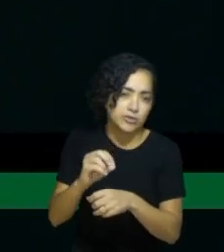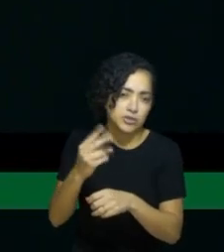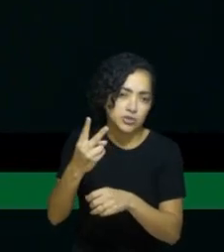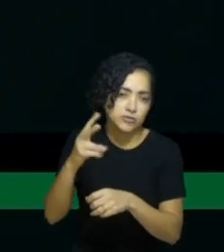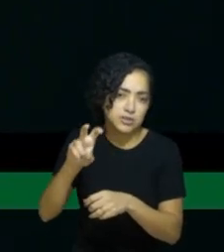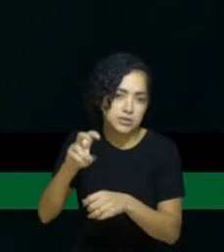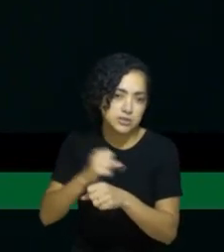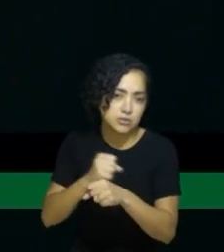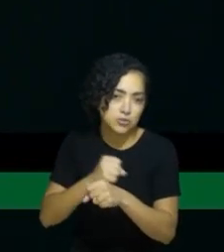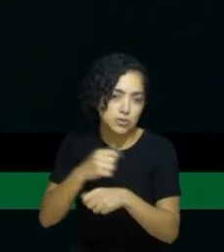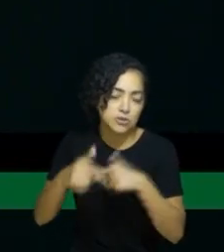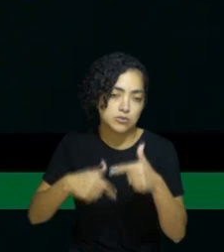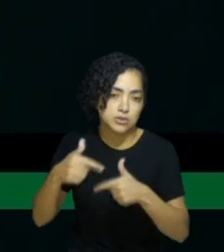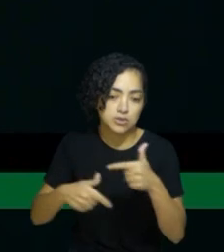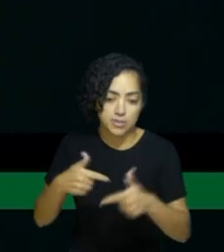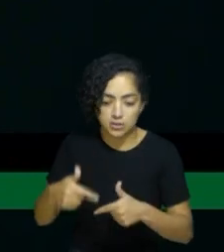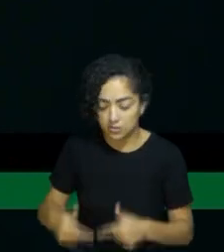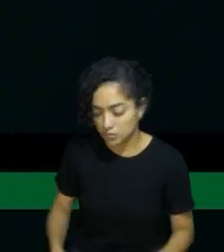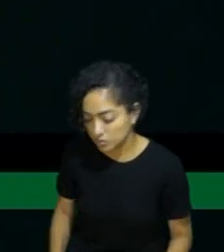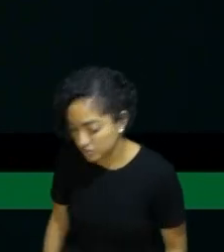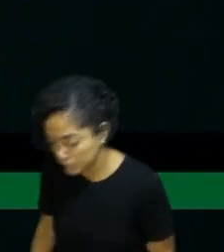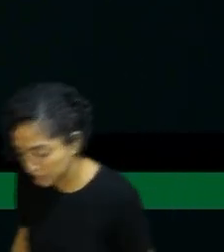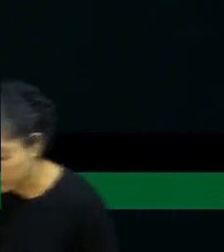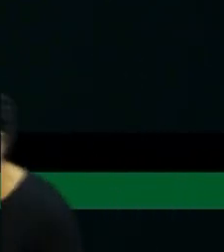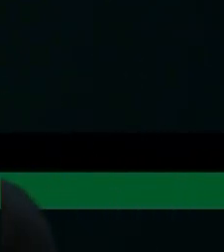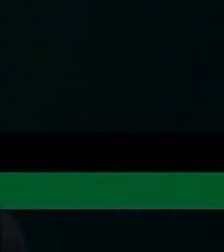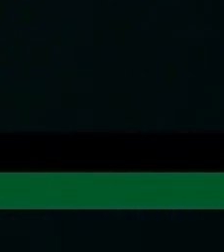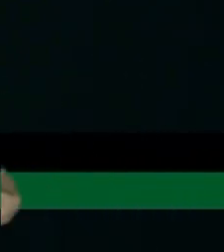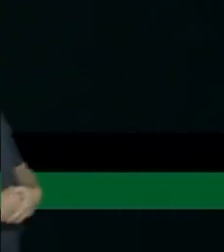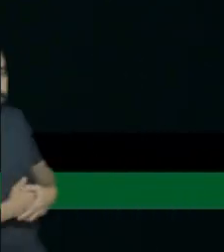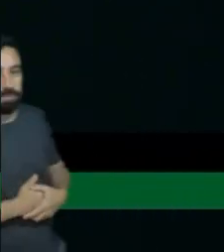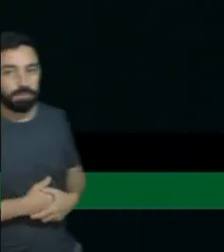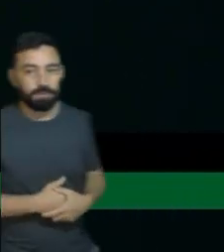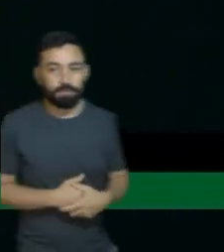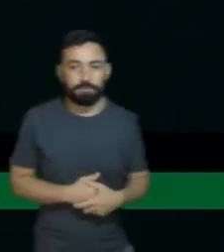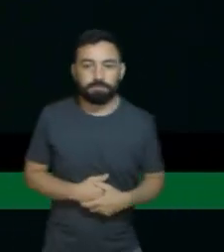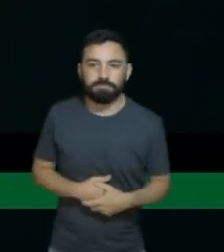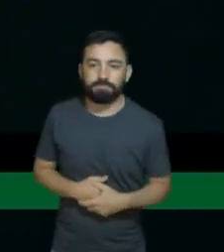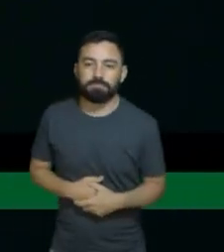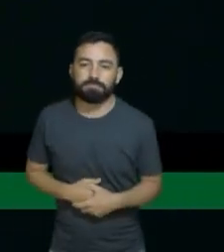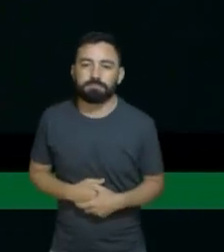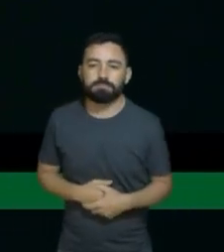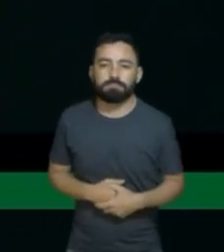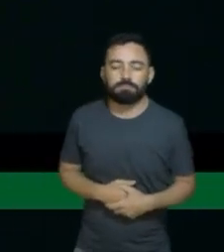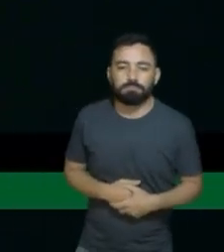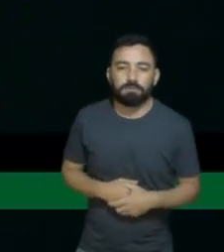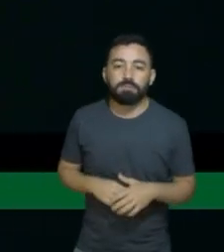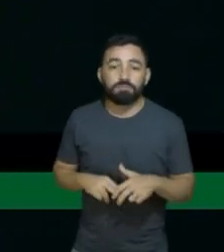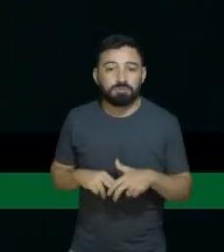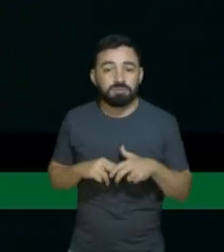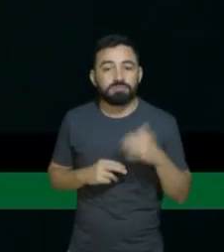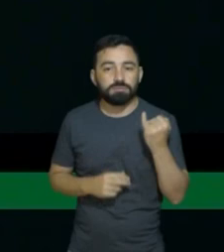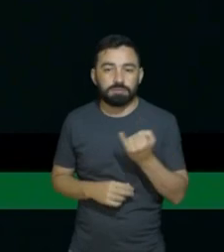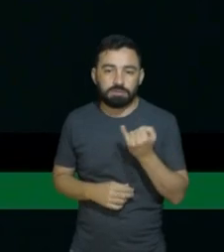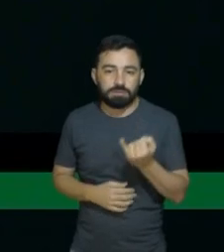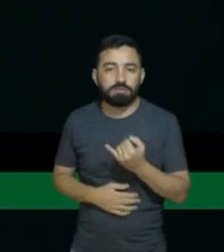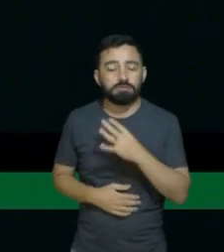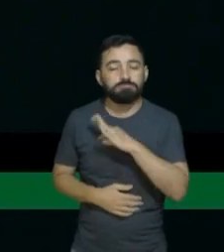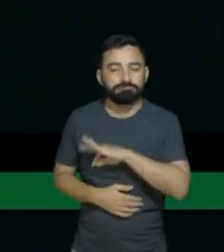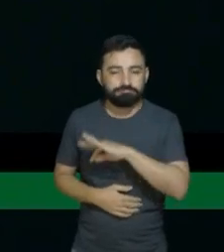na magistratura por isso é importante a valorização no da base dos